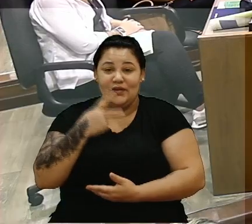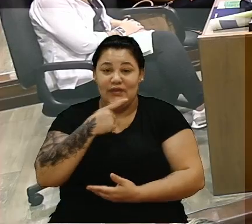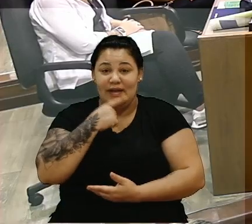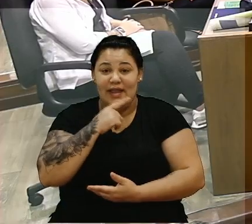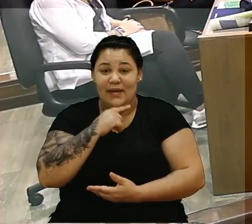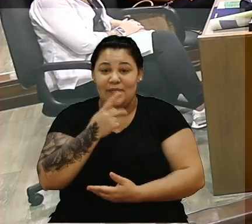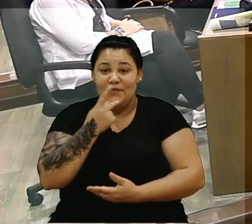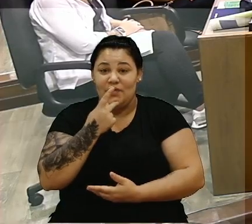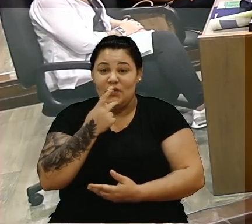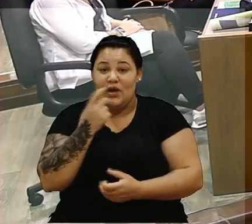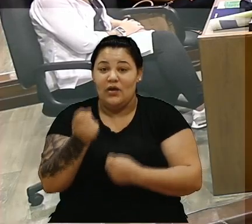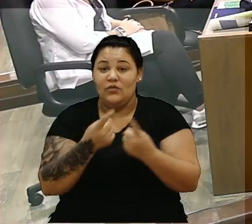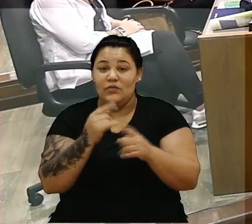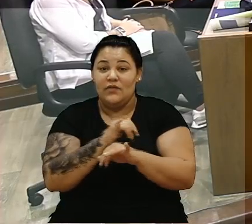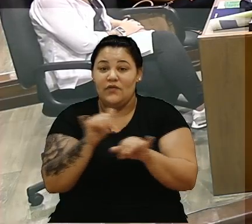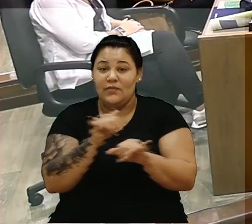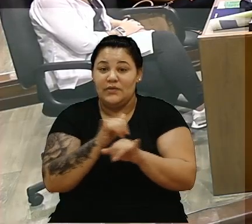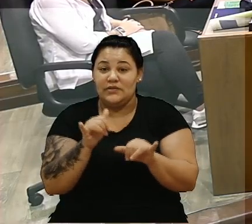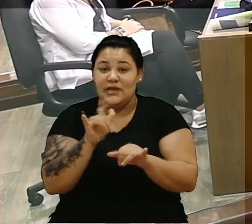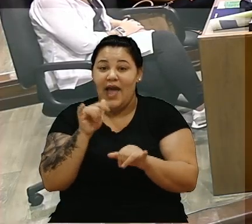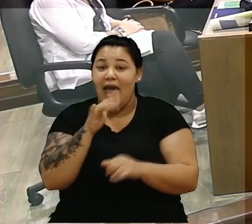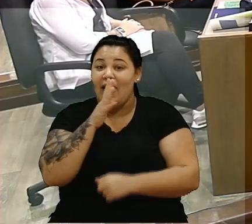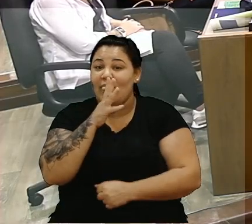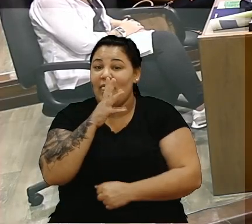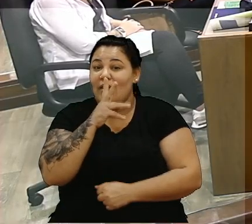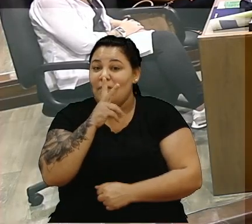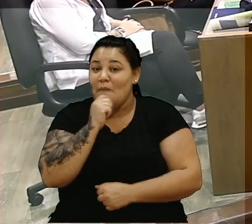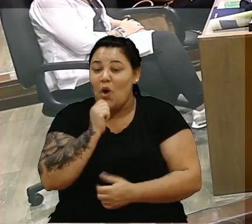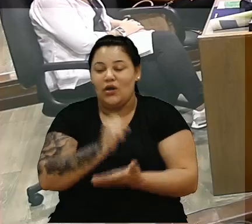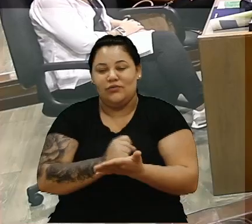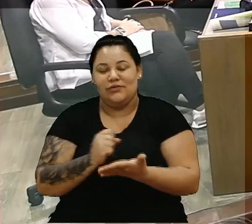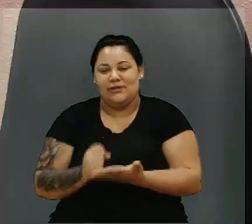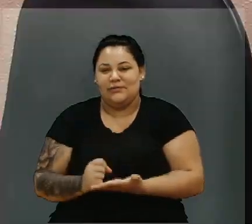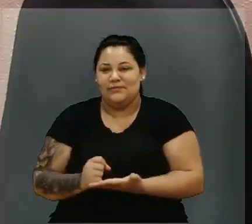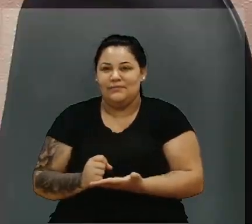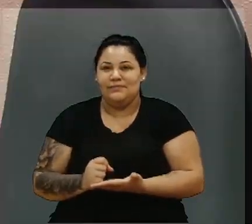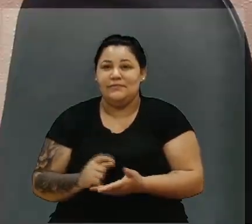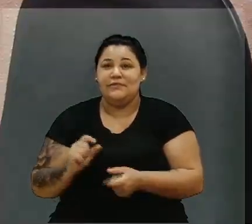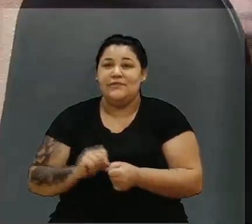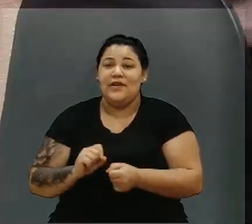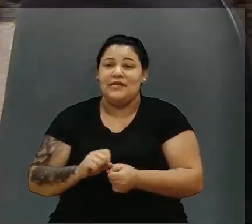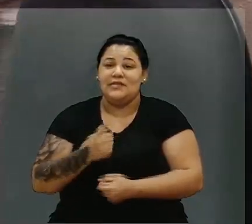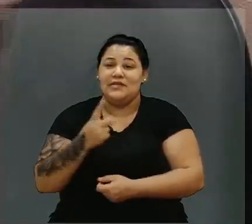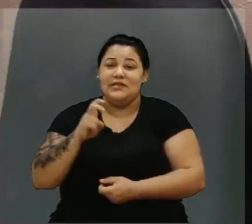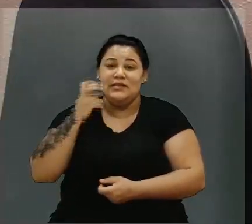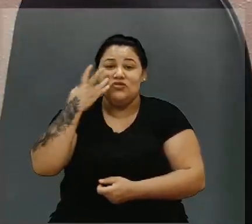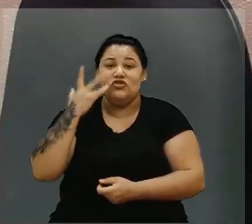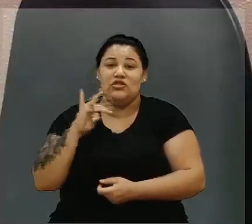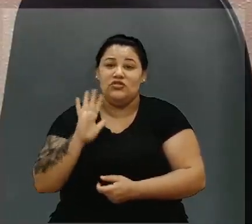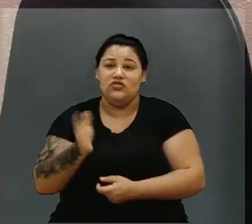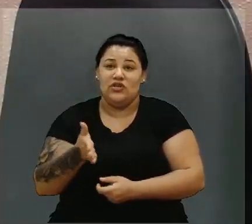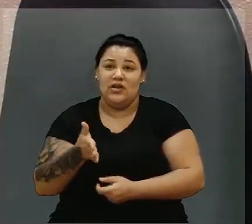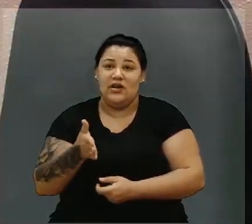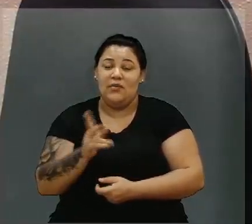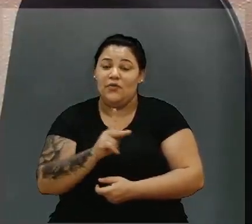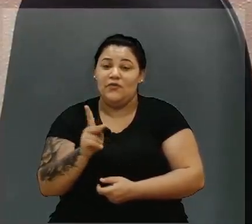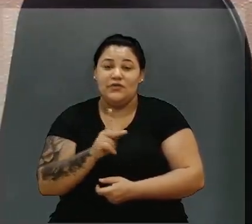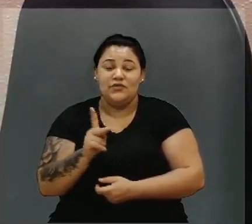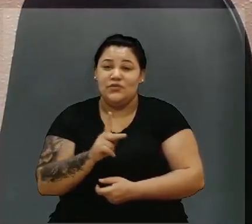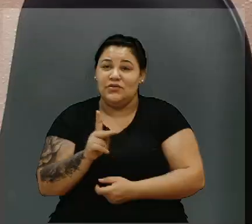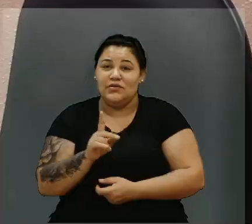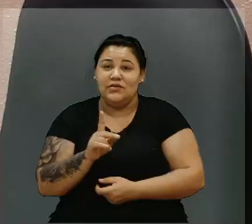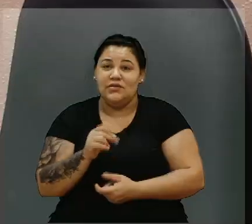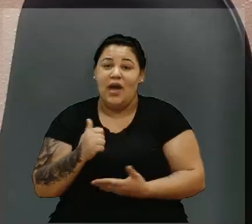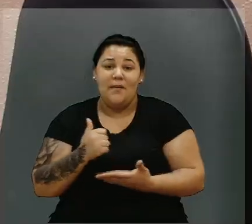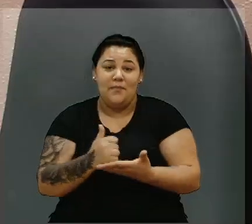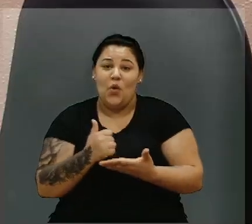informações sobre a gestão compartilhada, é a demora, muitas vezes, para a contratação. Faziam 15 dias que a professora já não vinha mais do apoio,